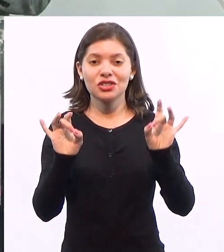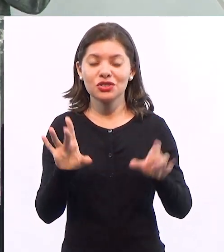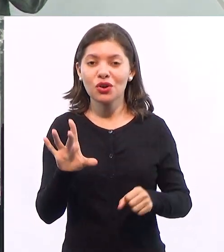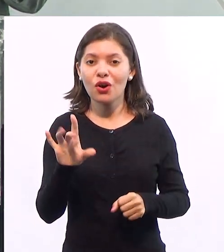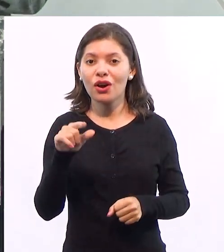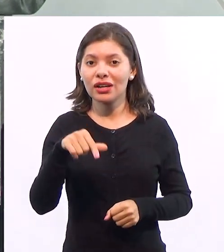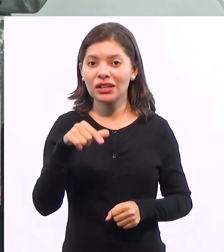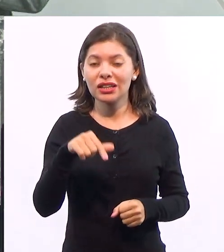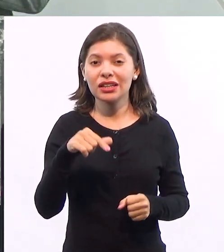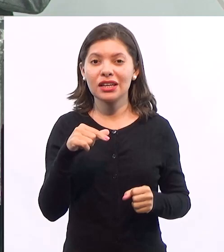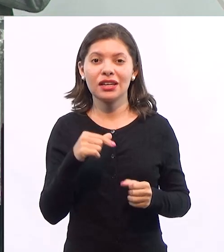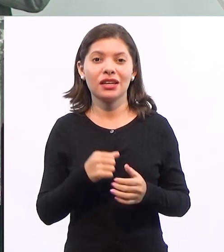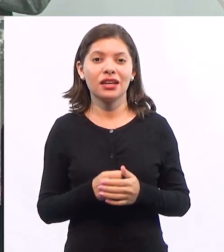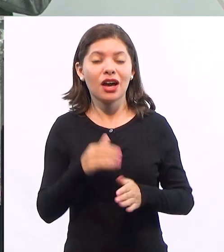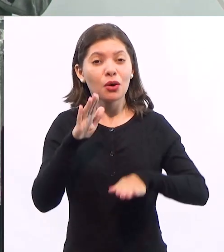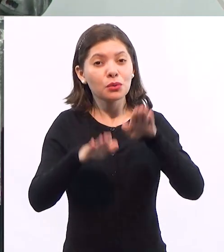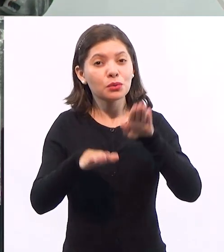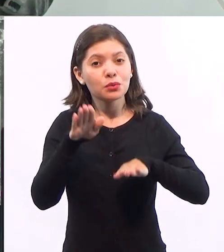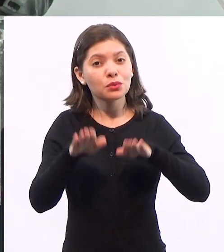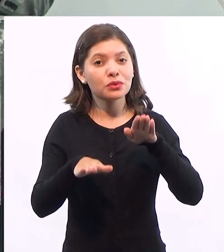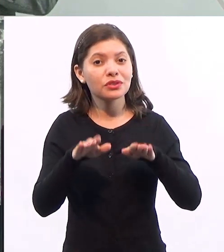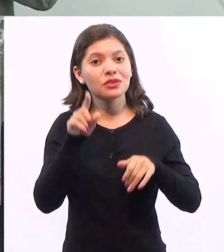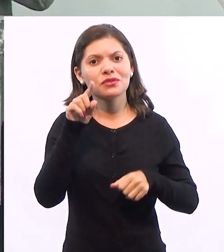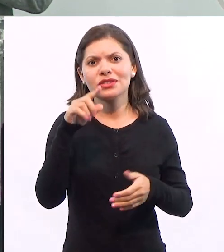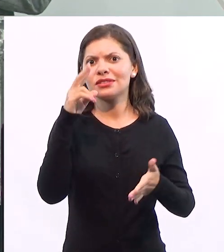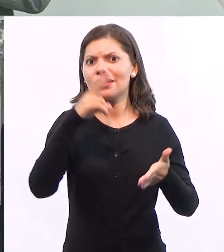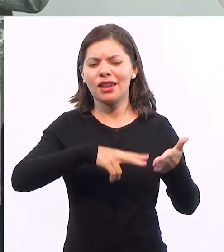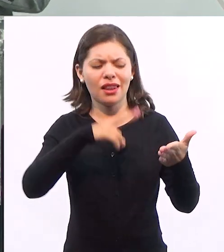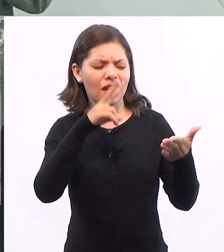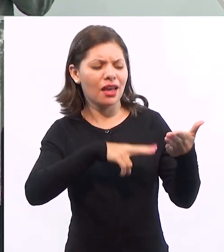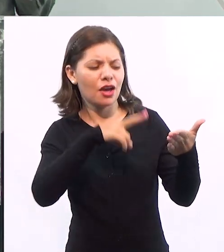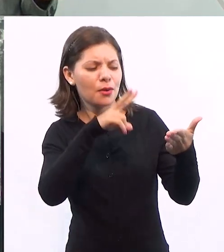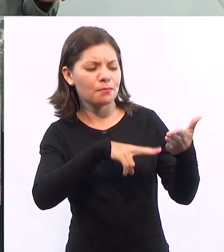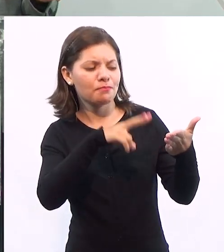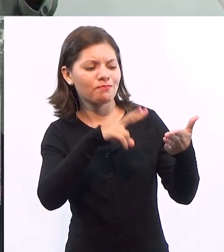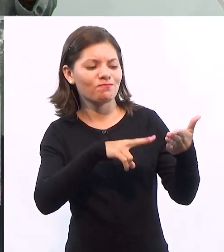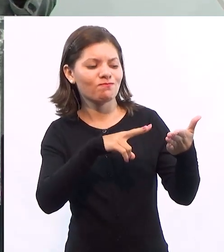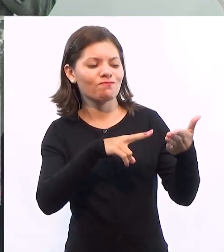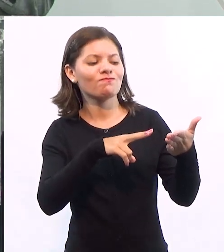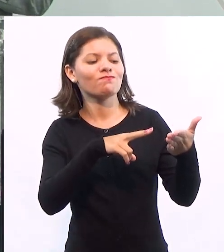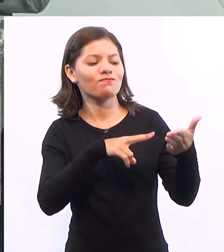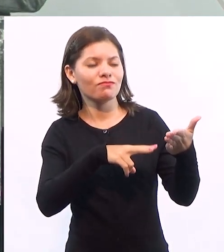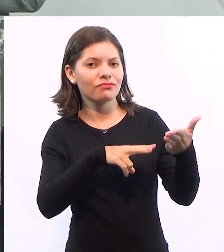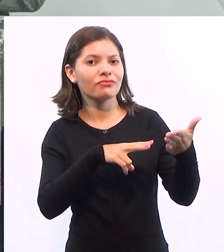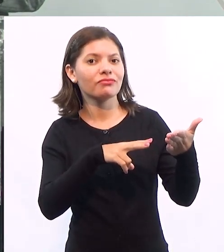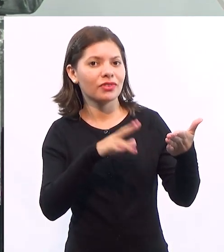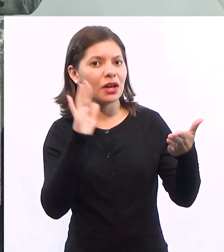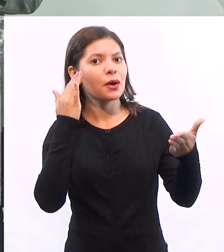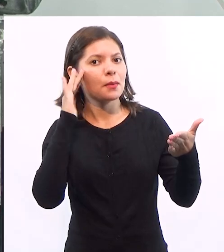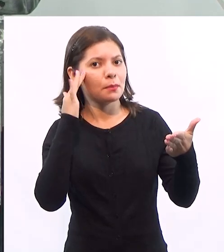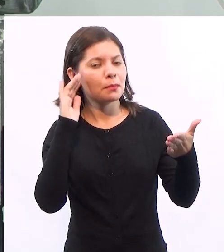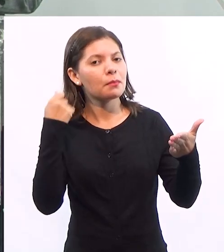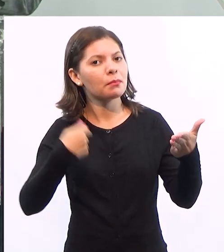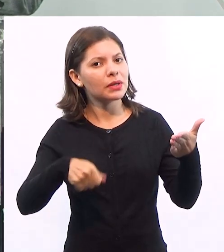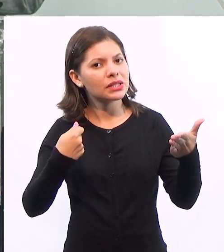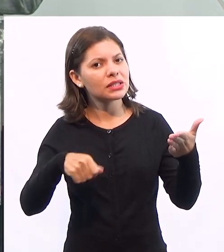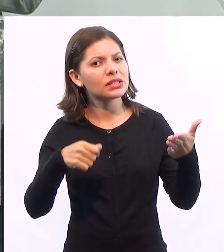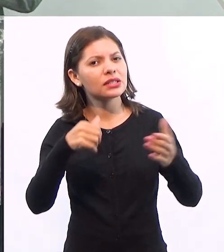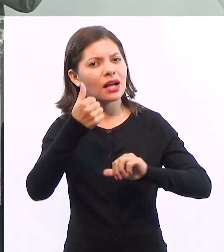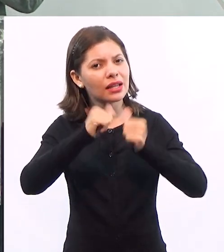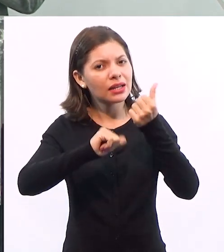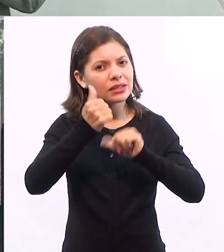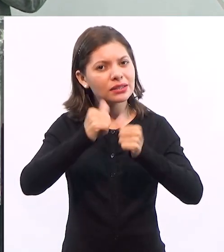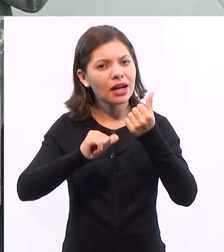aqui analogias para fazer você entendê-lo. Mas se você não lê o conteúdo, você não vai conseguir entender, tá bom?